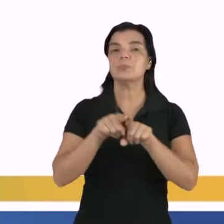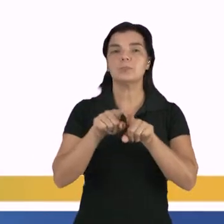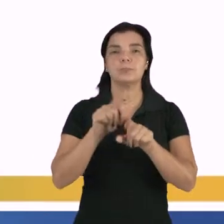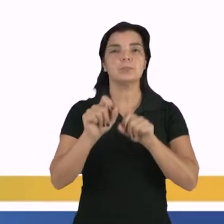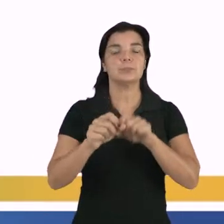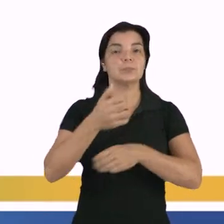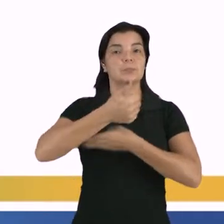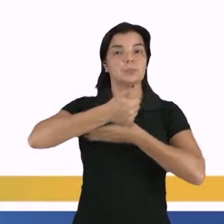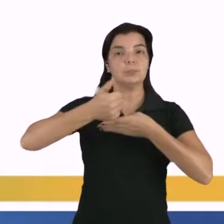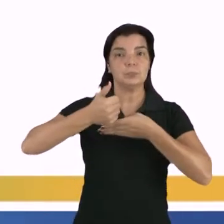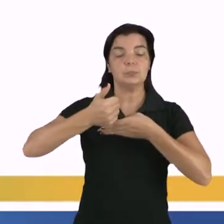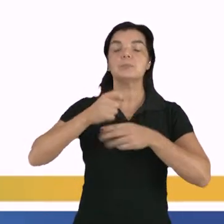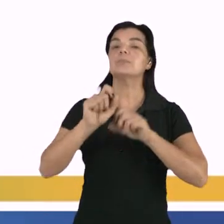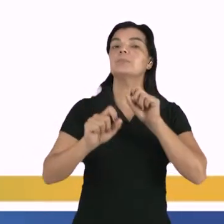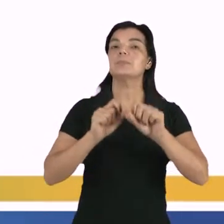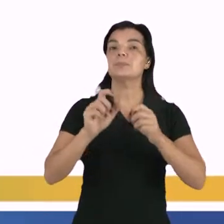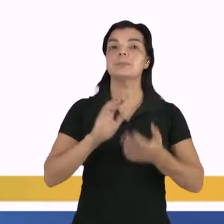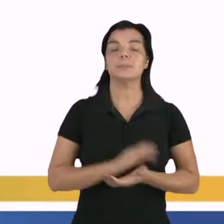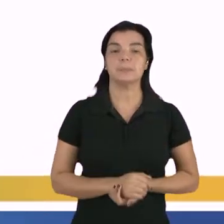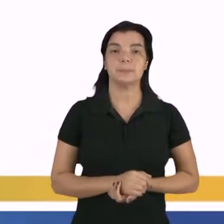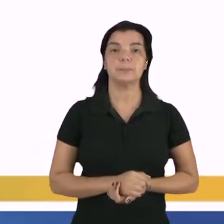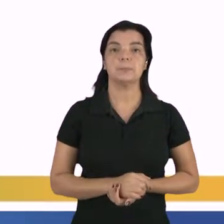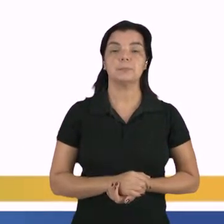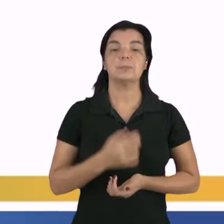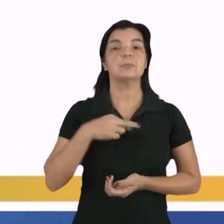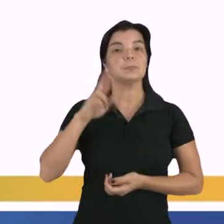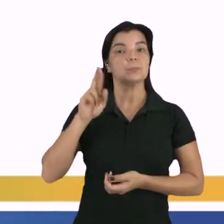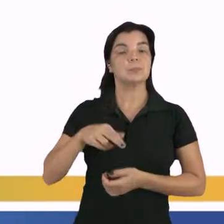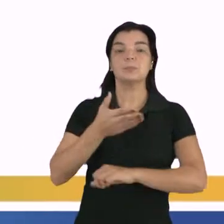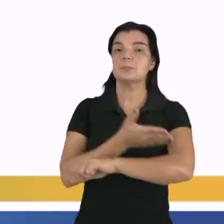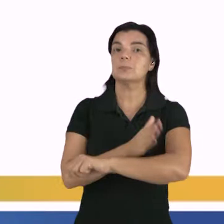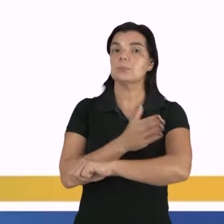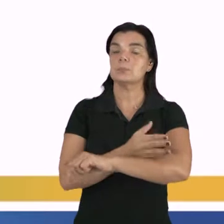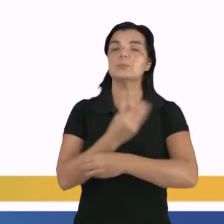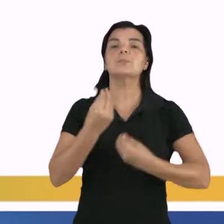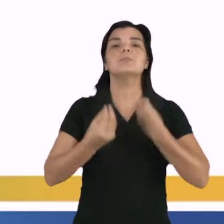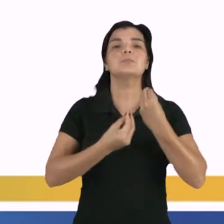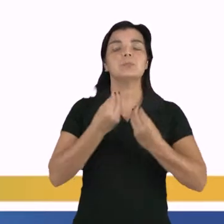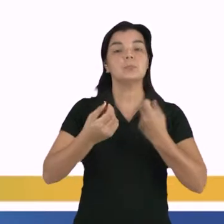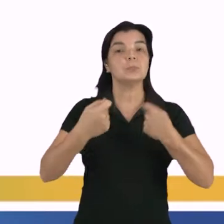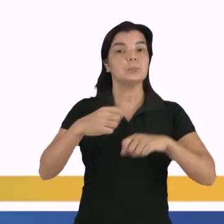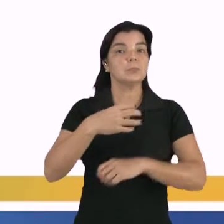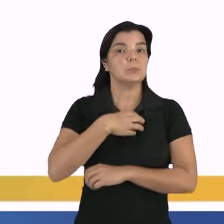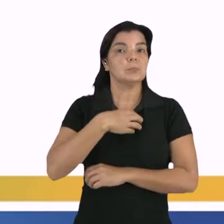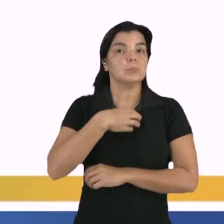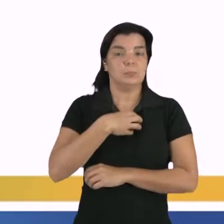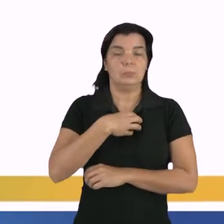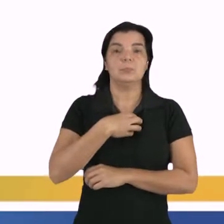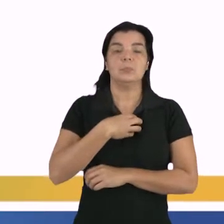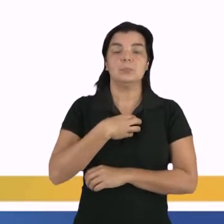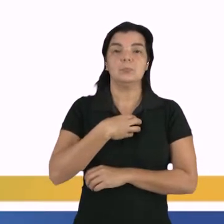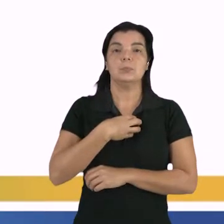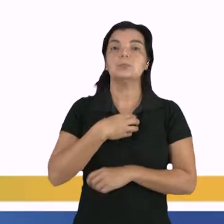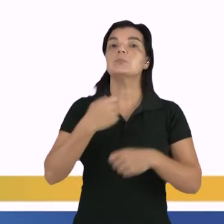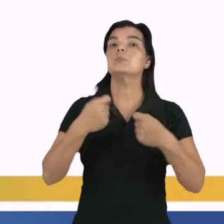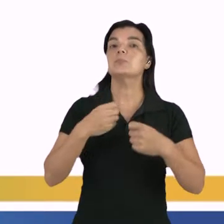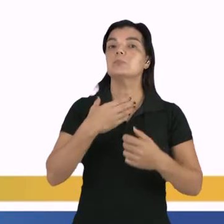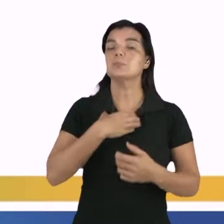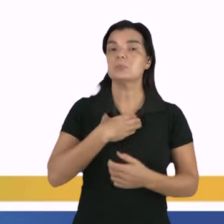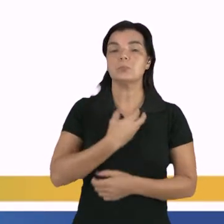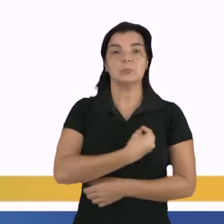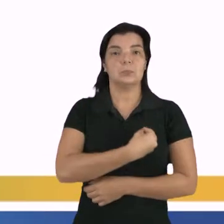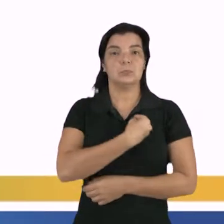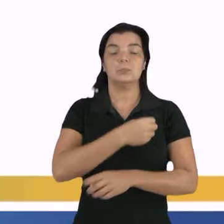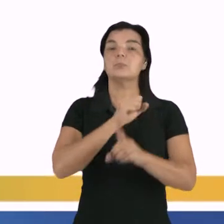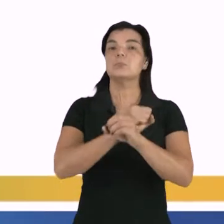parte para a questão moral, que é a razão prática. Como devo agir? Como eu devo agir